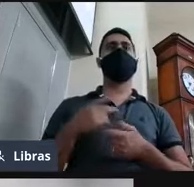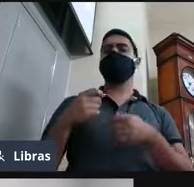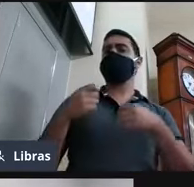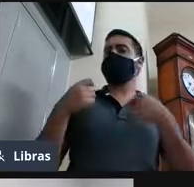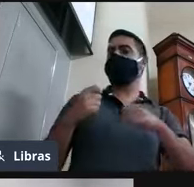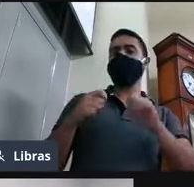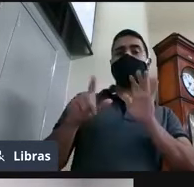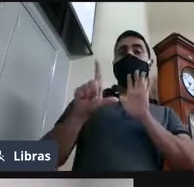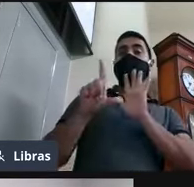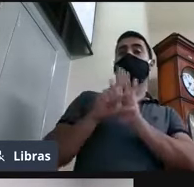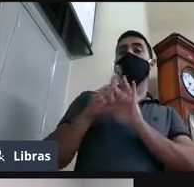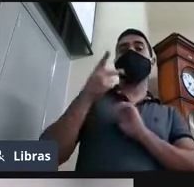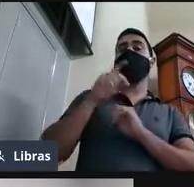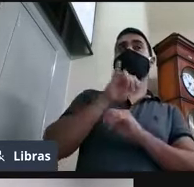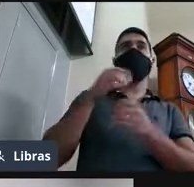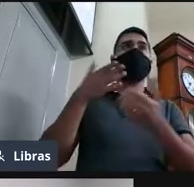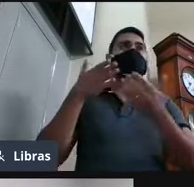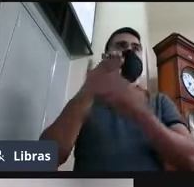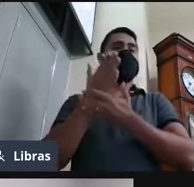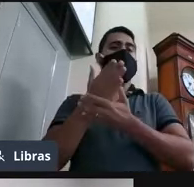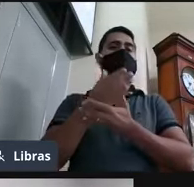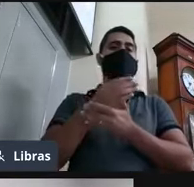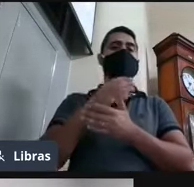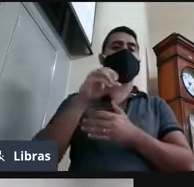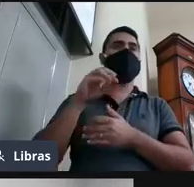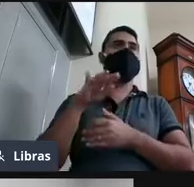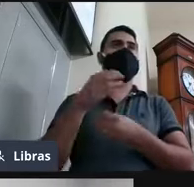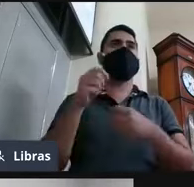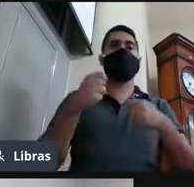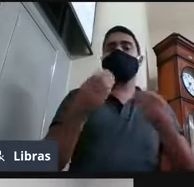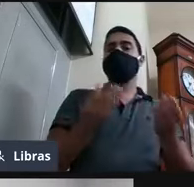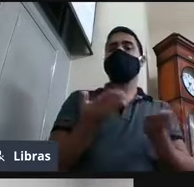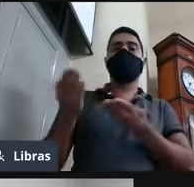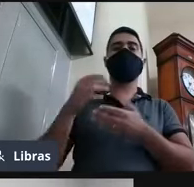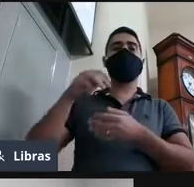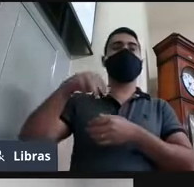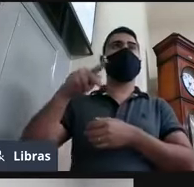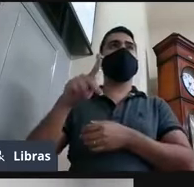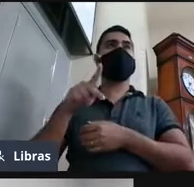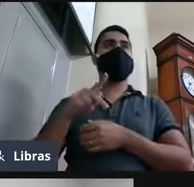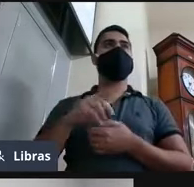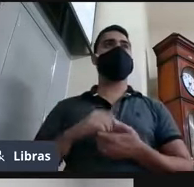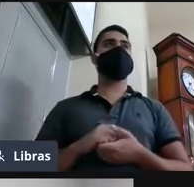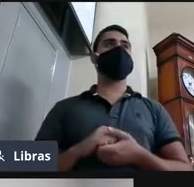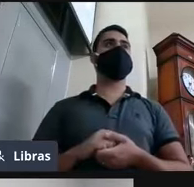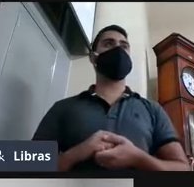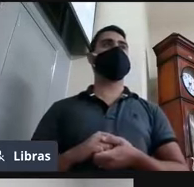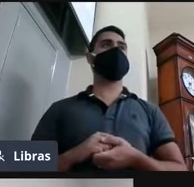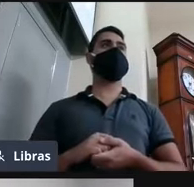vez não aprovadas as contas, se encaminha ao Ministério Público. Está na lei orgânica do município e na Constituição Federal.